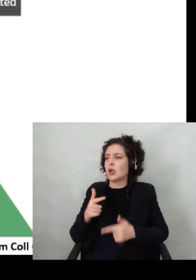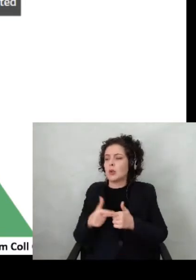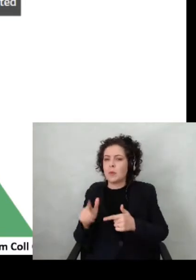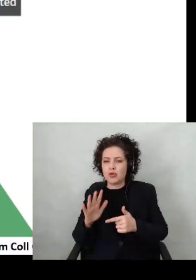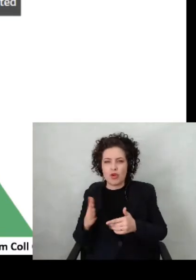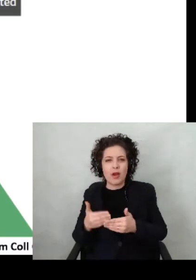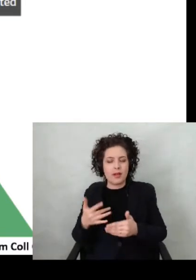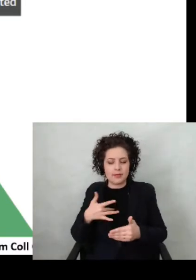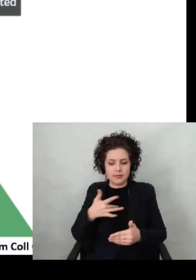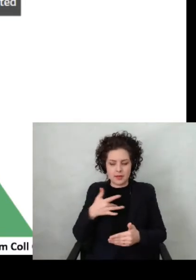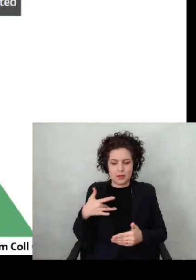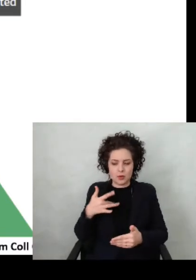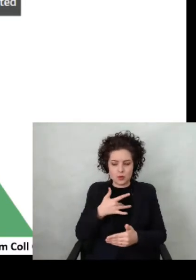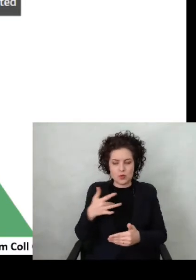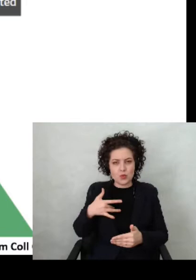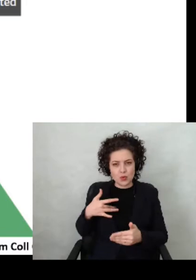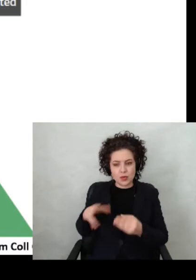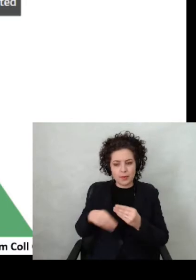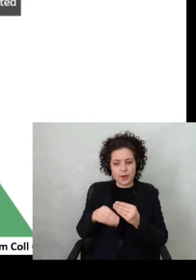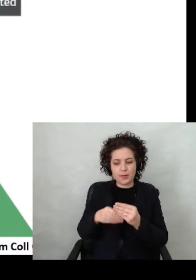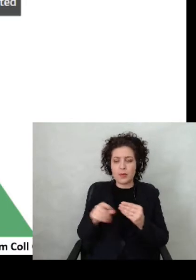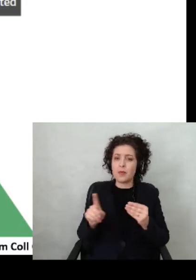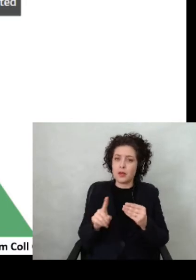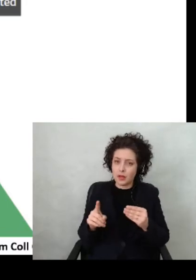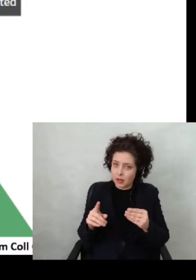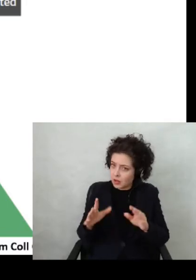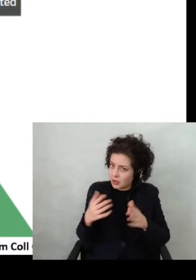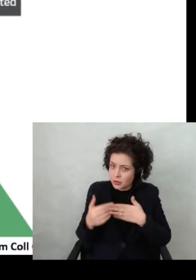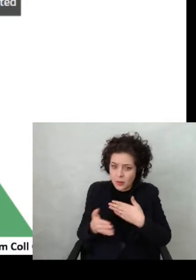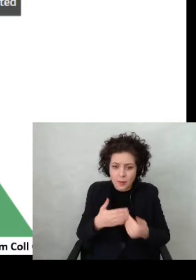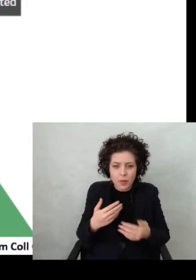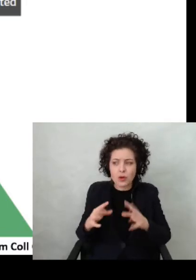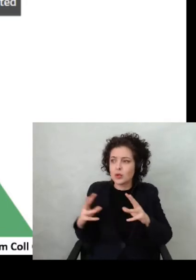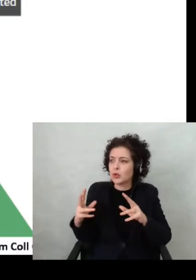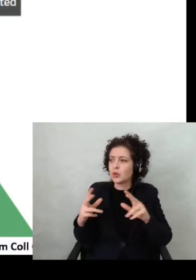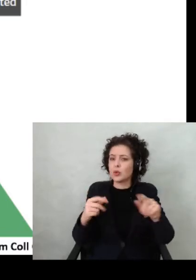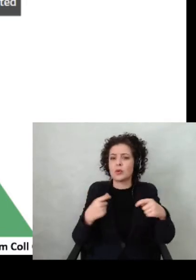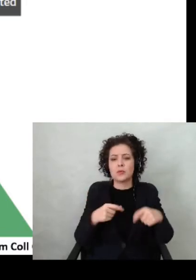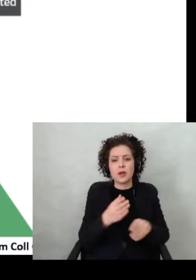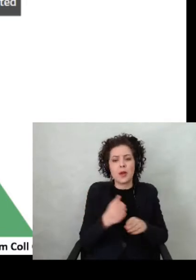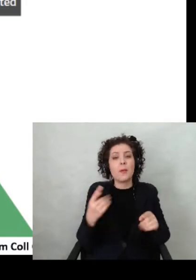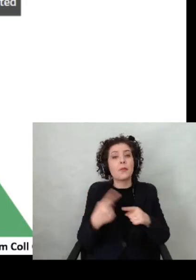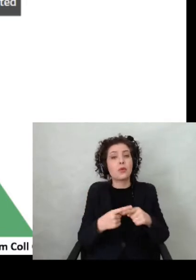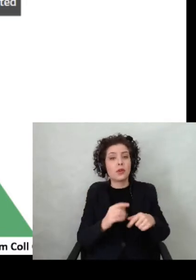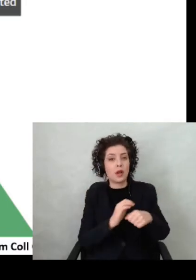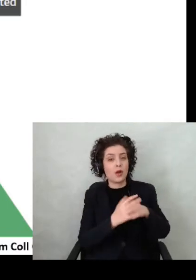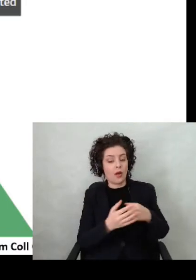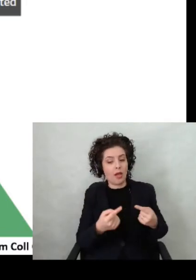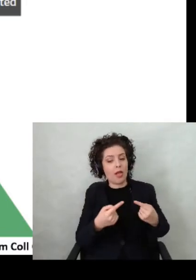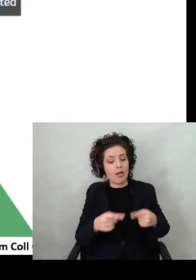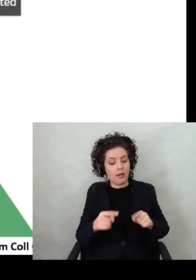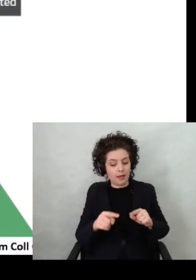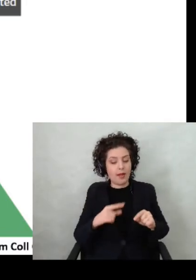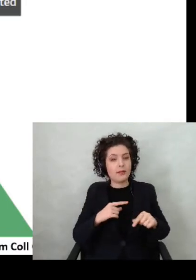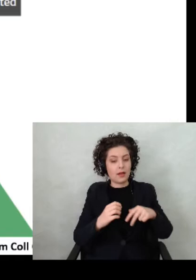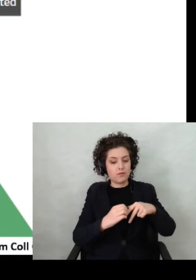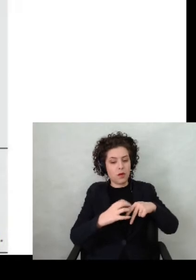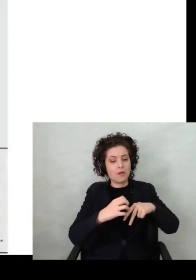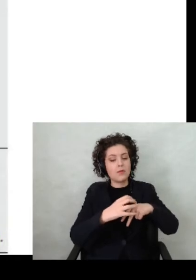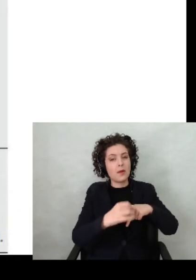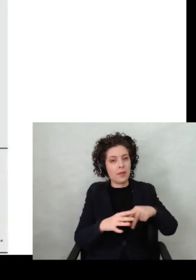fatores de risco, porque a própria Covid-19, como comentamos, ela é altamente protrombótica,